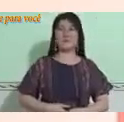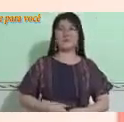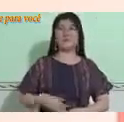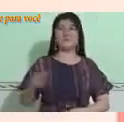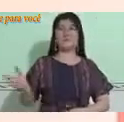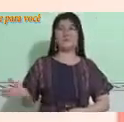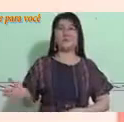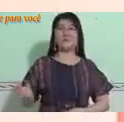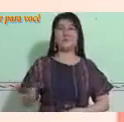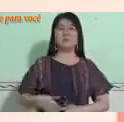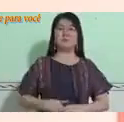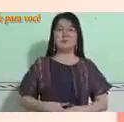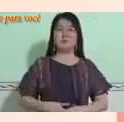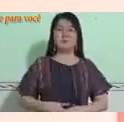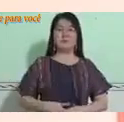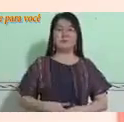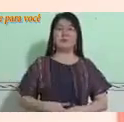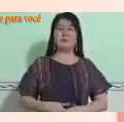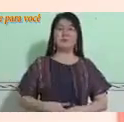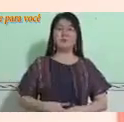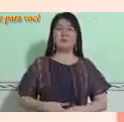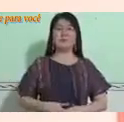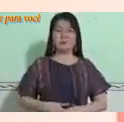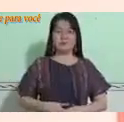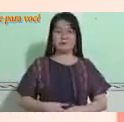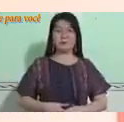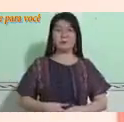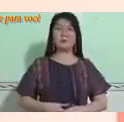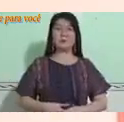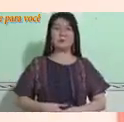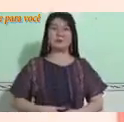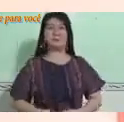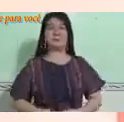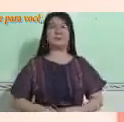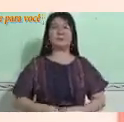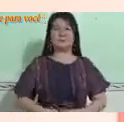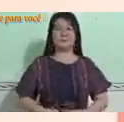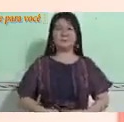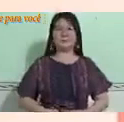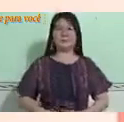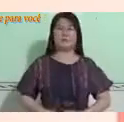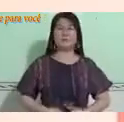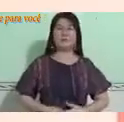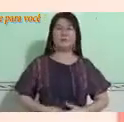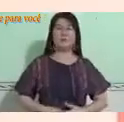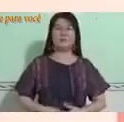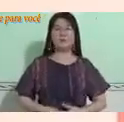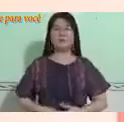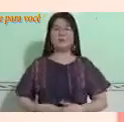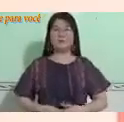ZQRSCDILATIOVAGINALCOMSOLUCDILATIODEKAOHA10%, ou demonstração microscópica dos micro-organismos causadores da infecção.